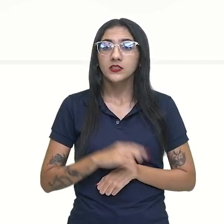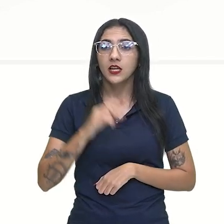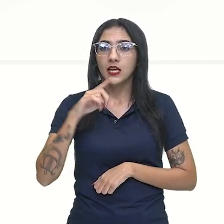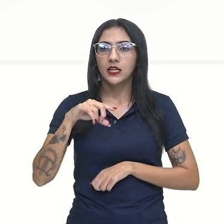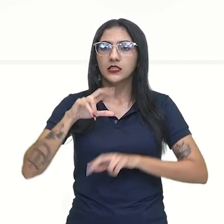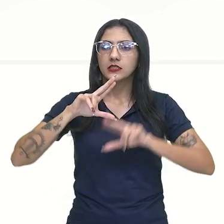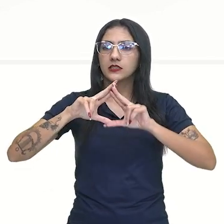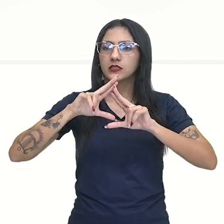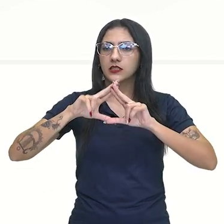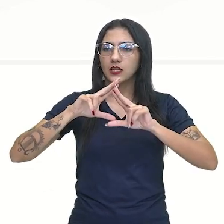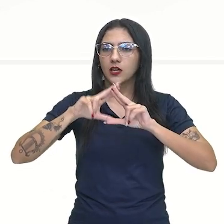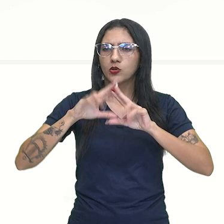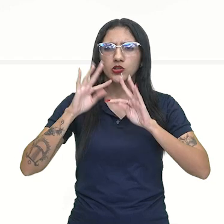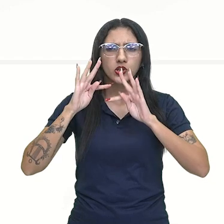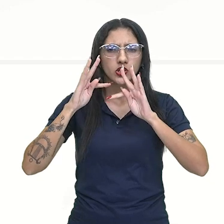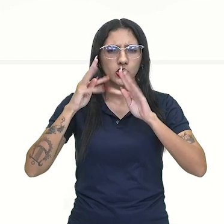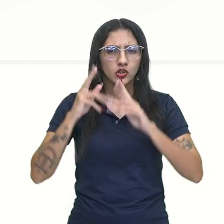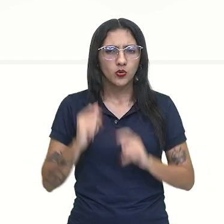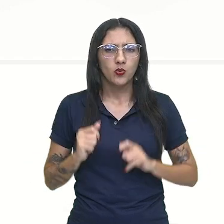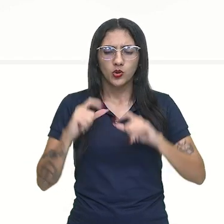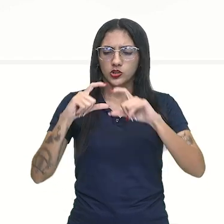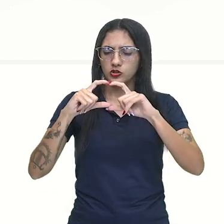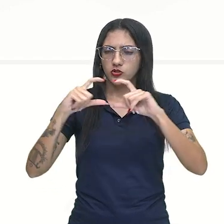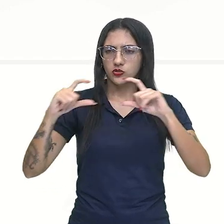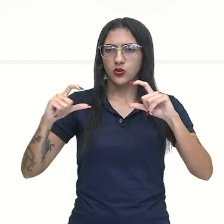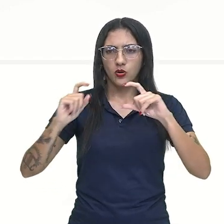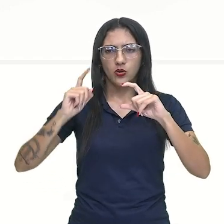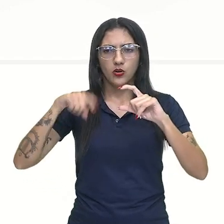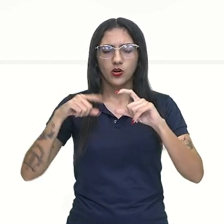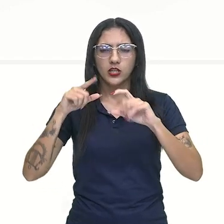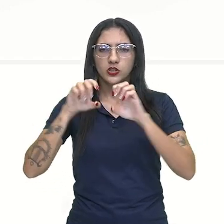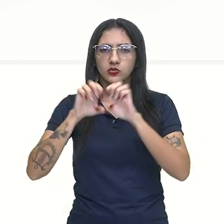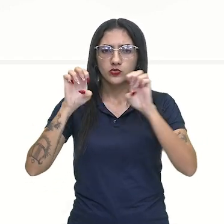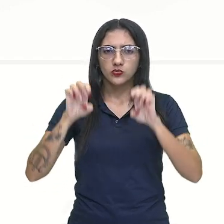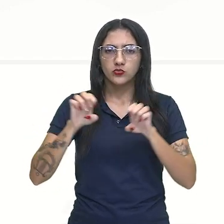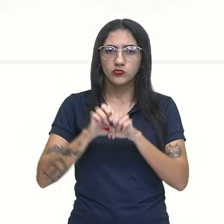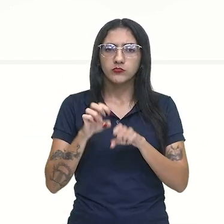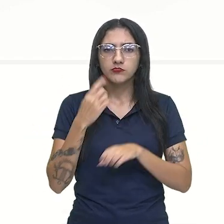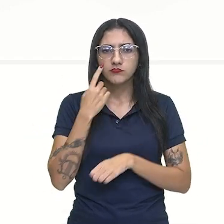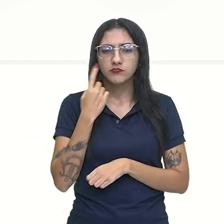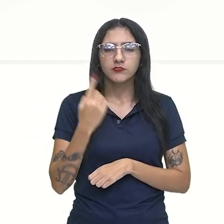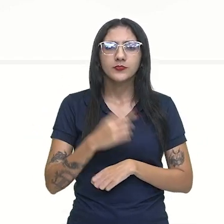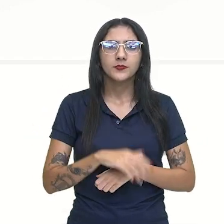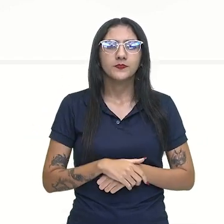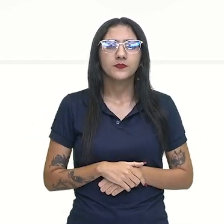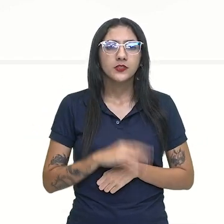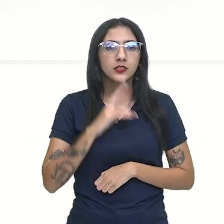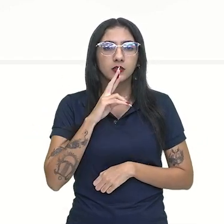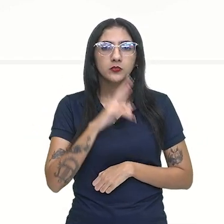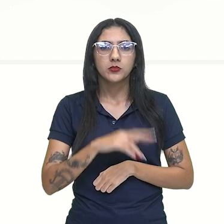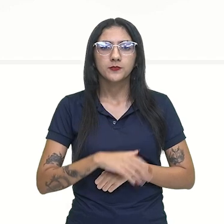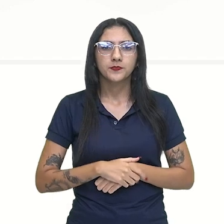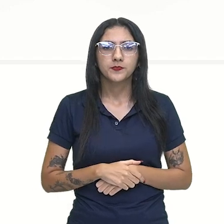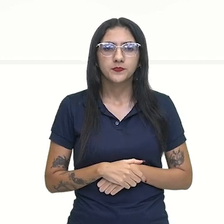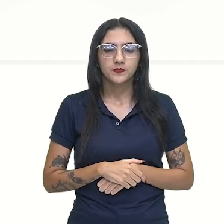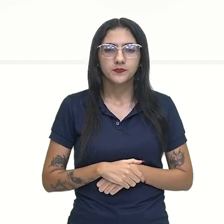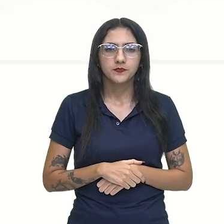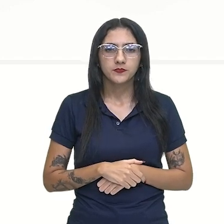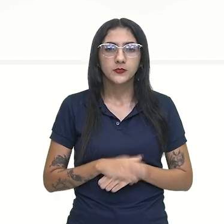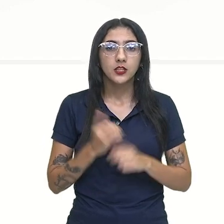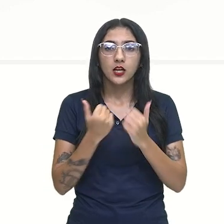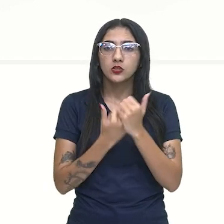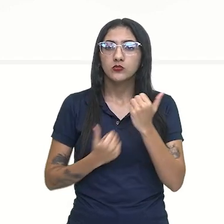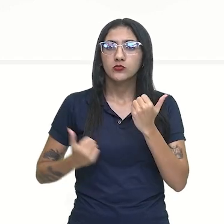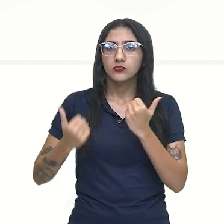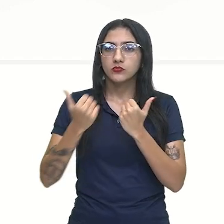aí, todinho, tá? Ele dá resultado, quando a gente substitui